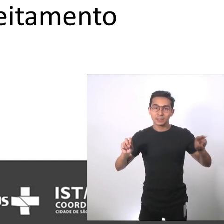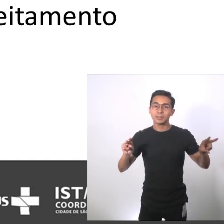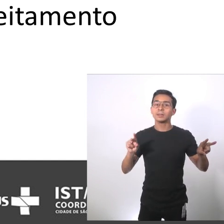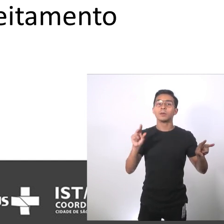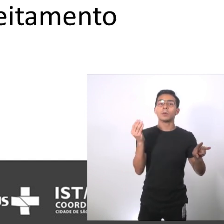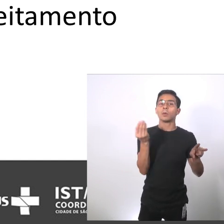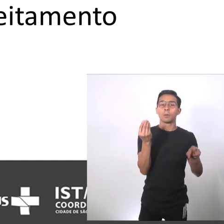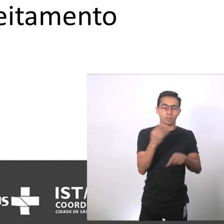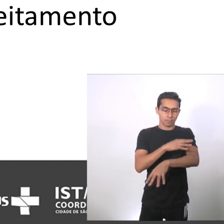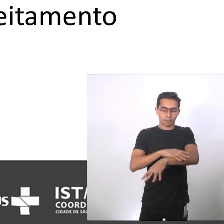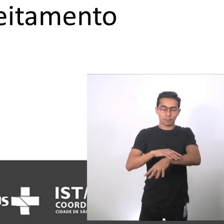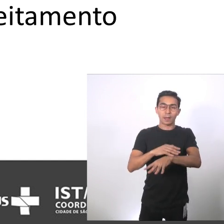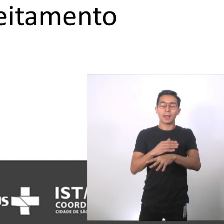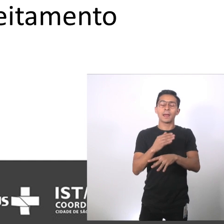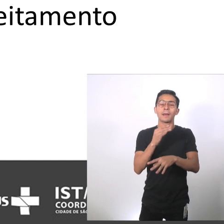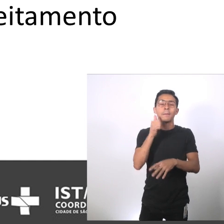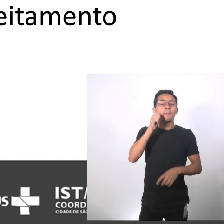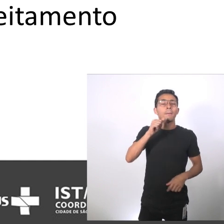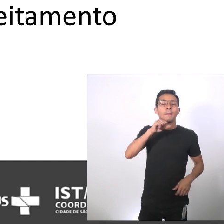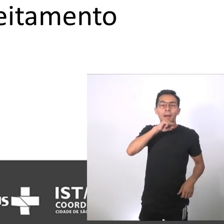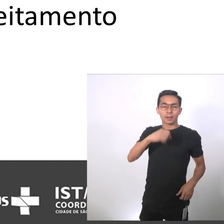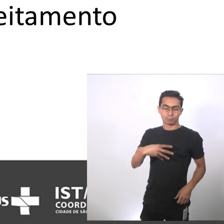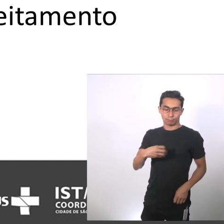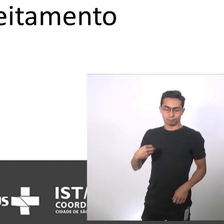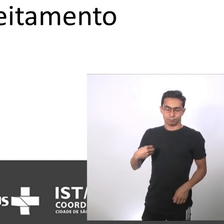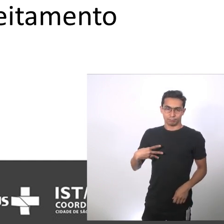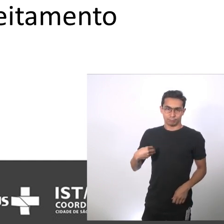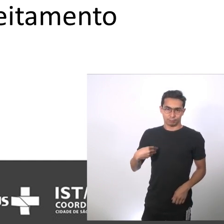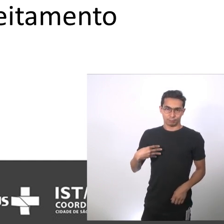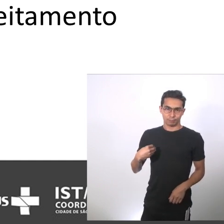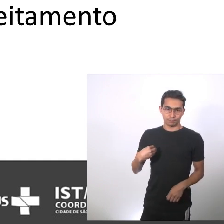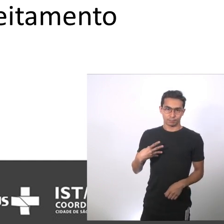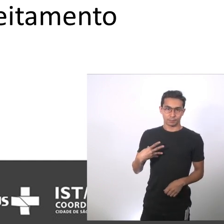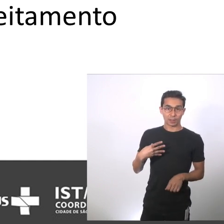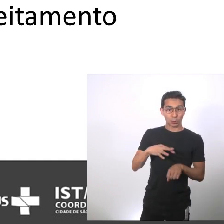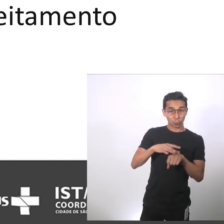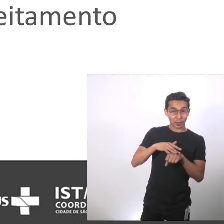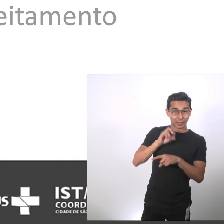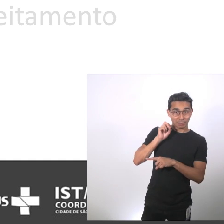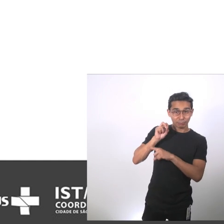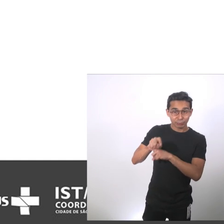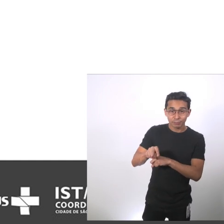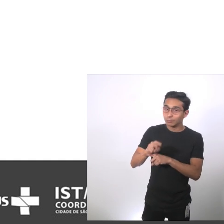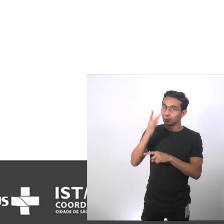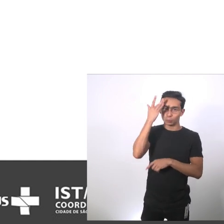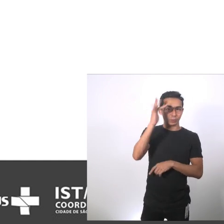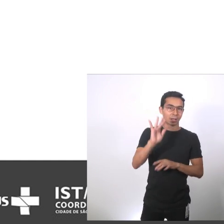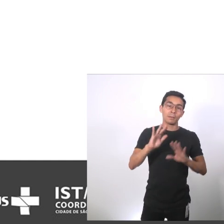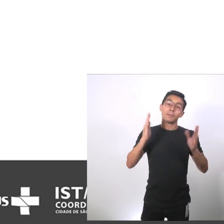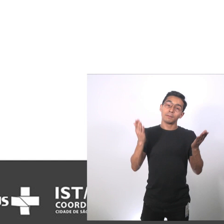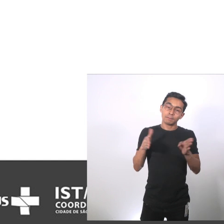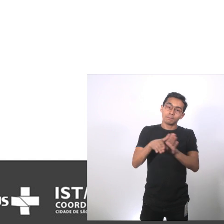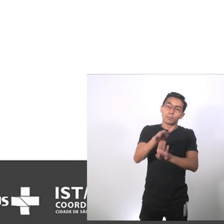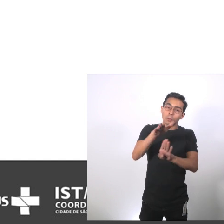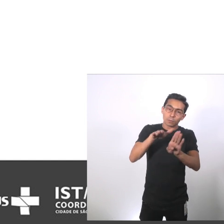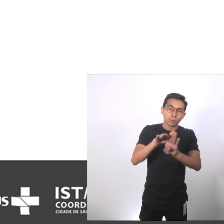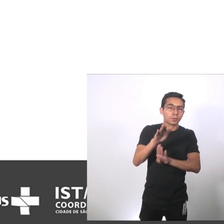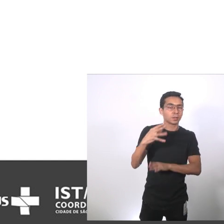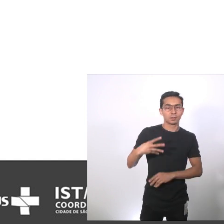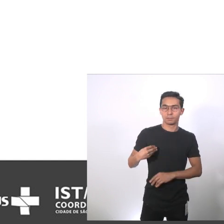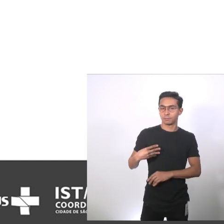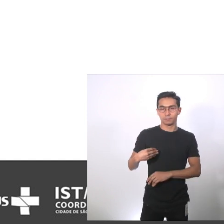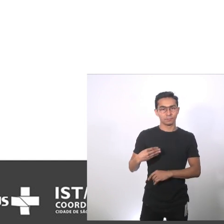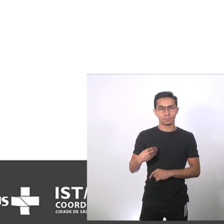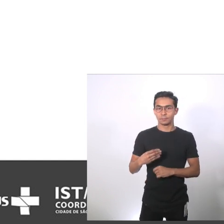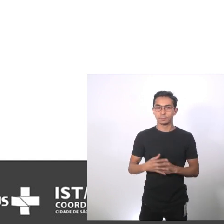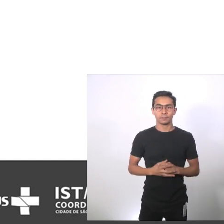se sabe sobre leite materno, então a orientação é não aleitamento materno. Próximo. Quais são os